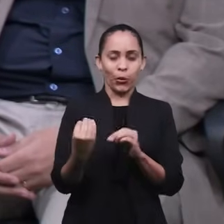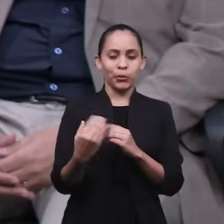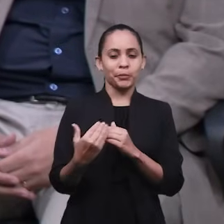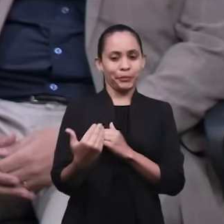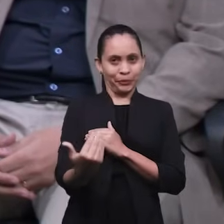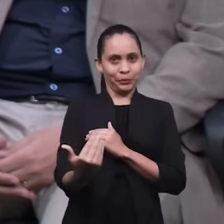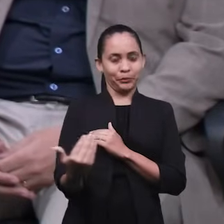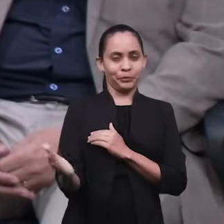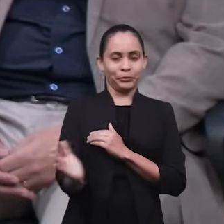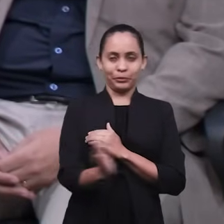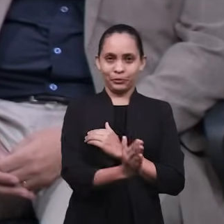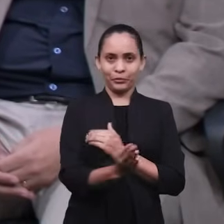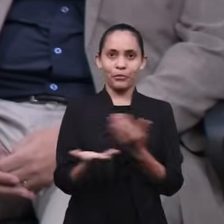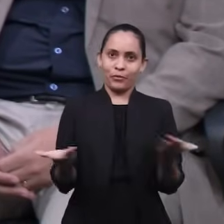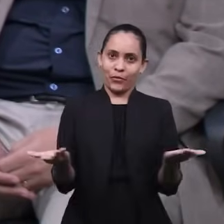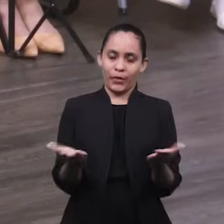frente. Maravilha, então vamos.